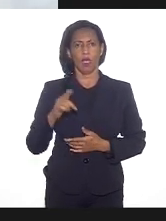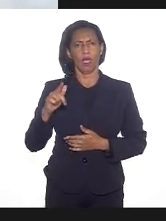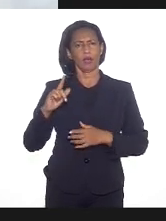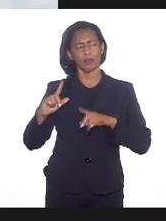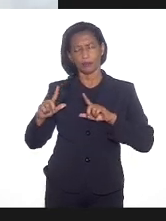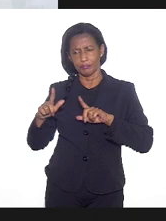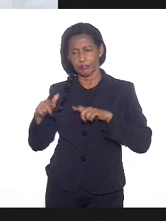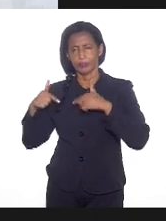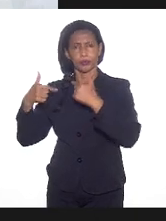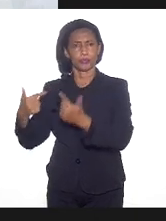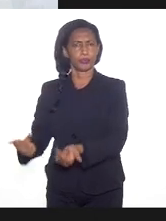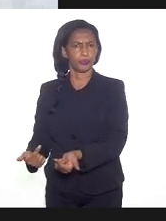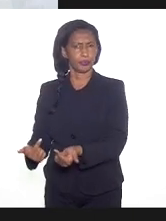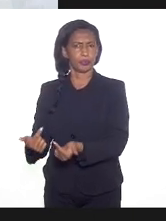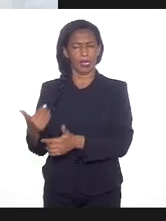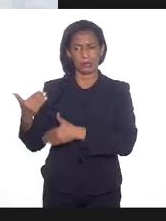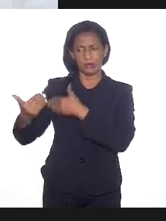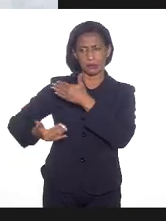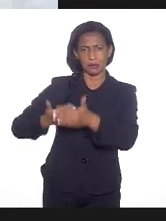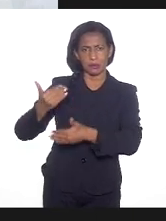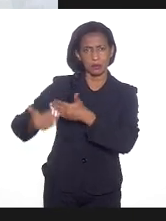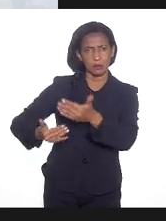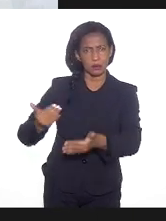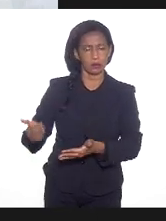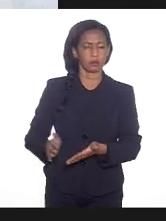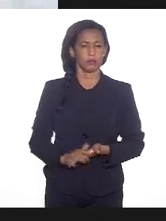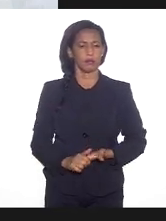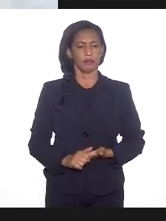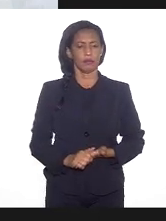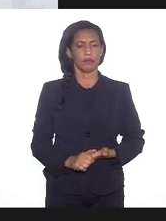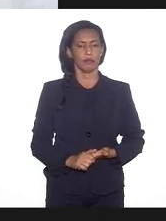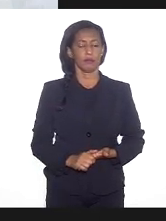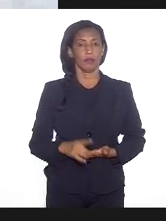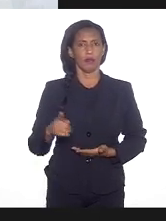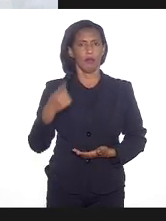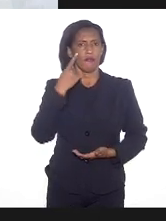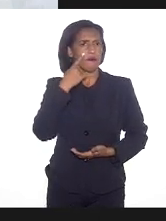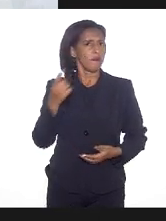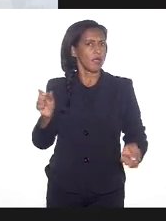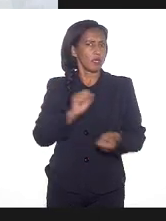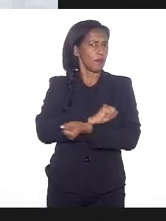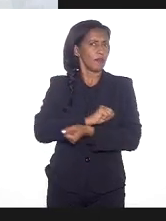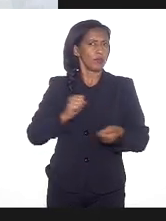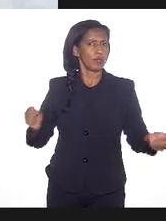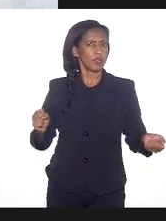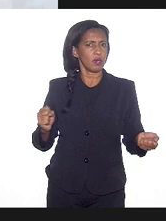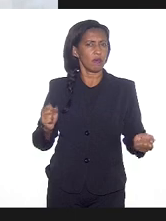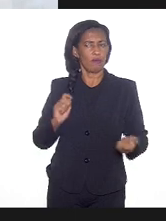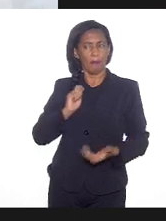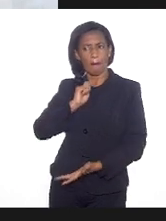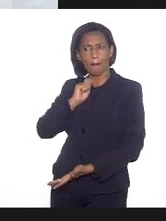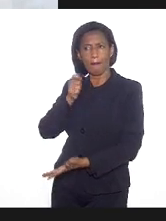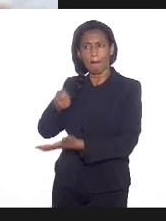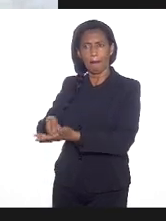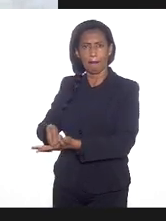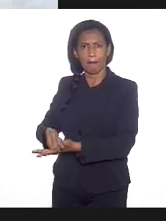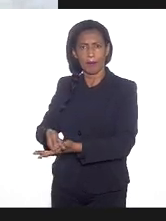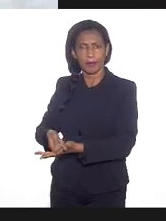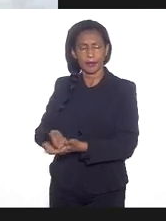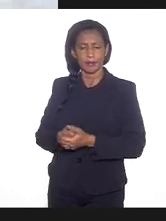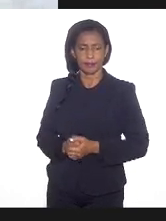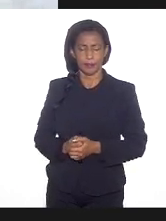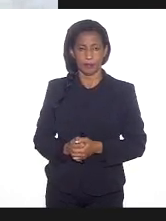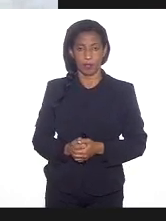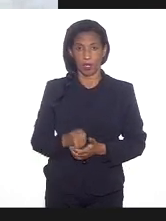operações de securitização, vê que é impossível realizar o pagamento. Nós